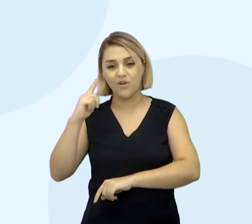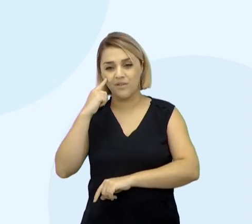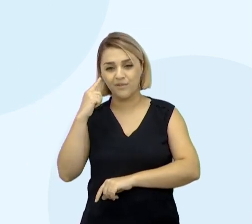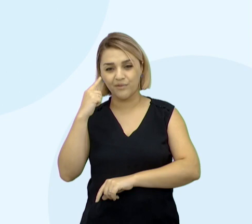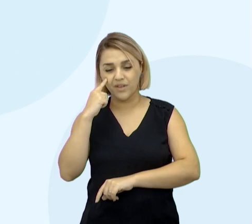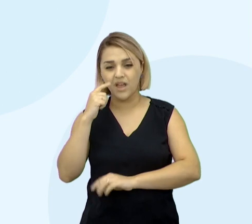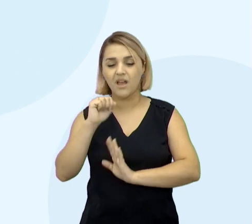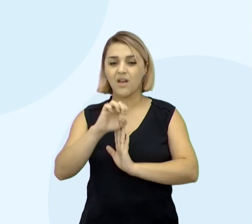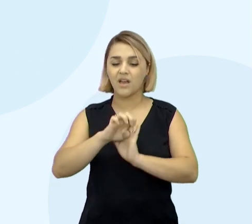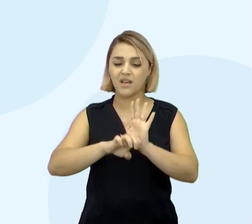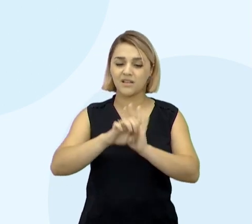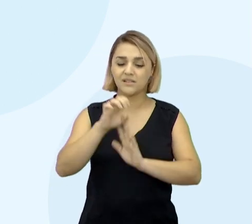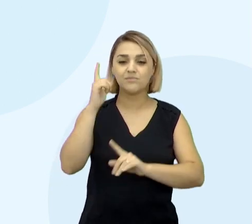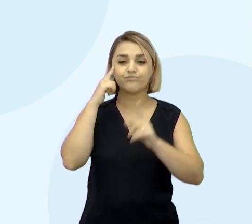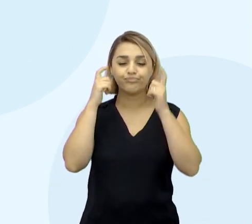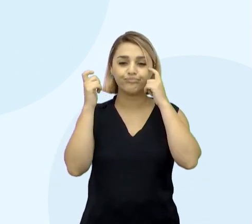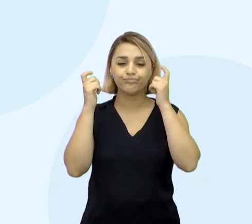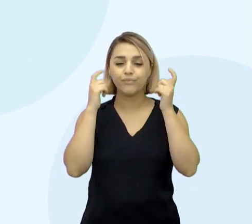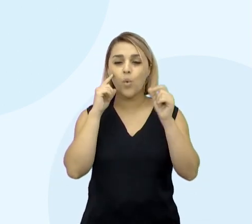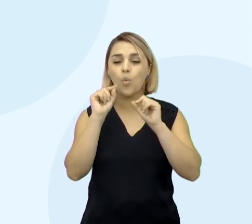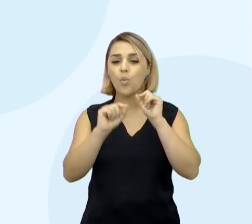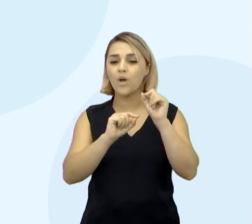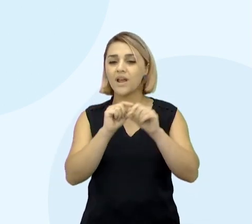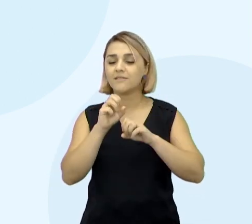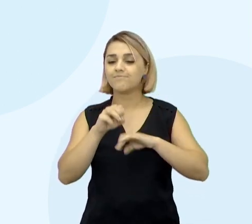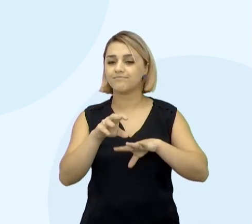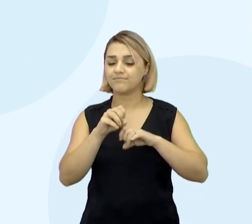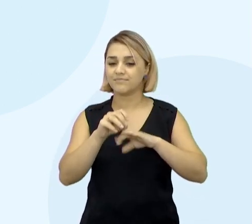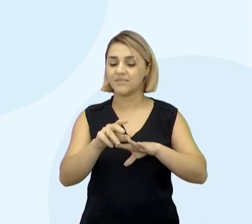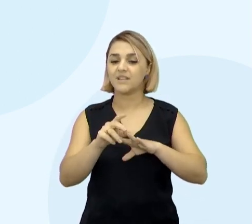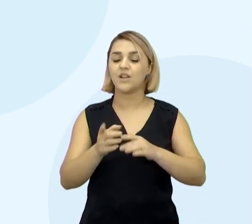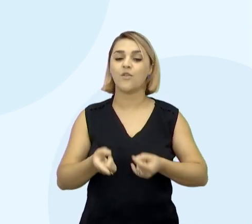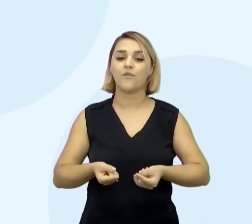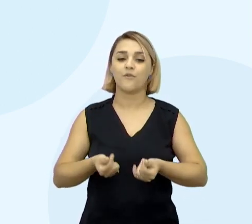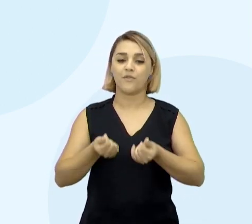ideia de educação financeira. E na próxima semana a gente vai,